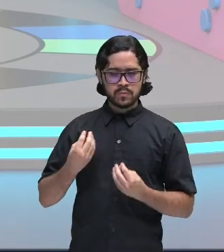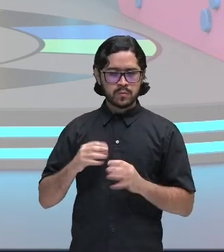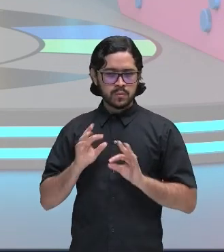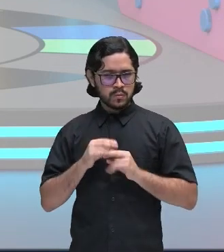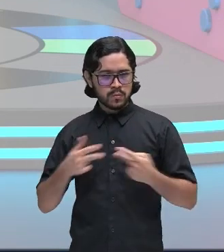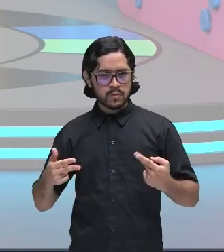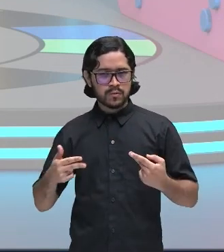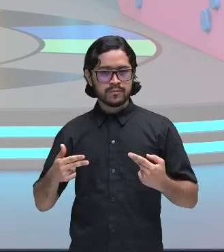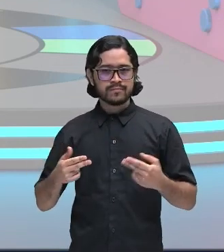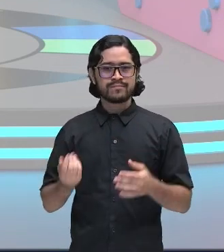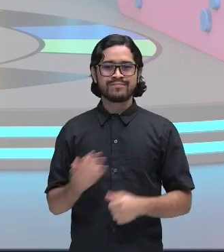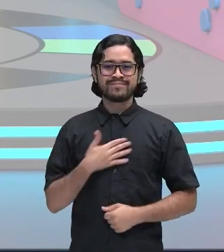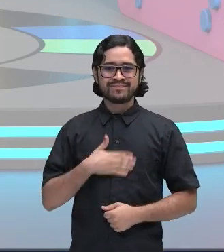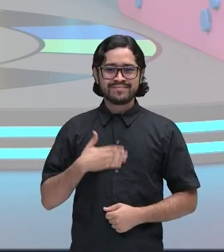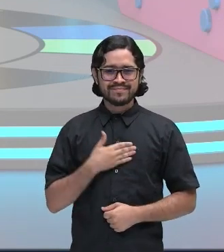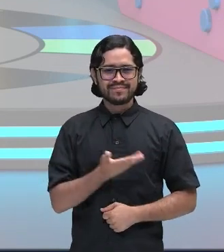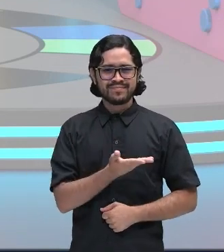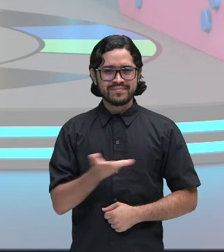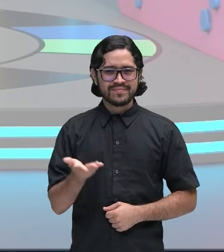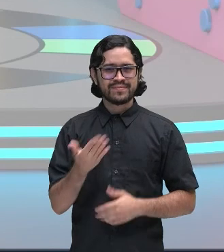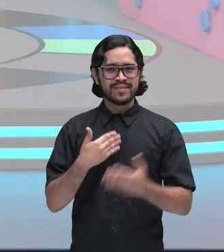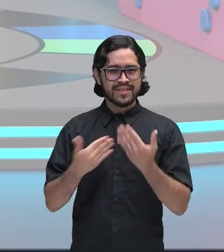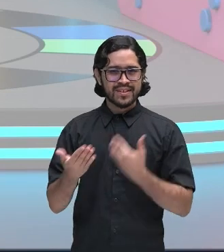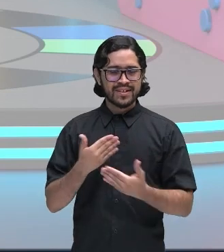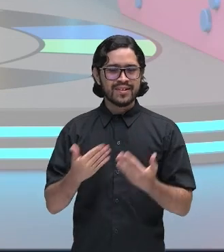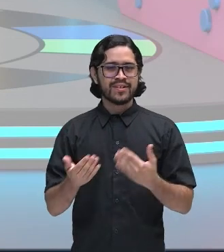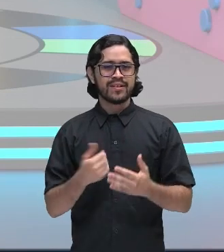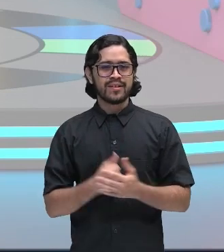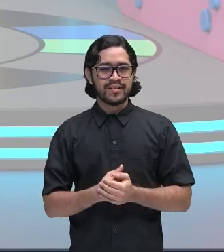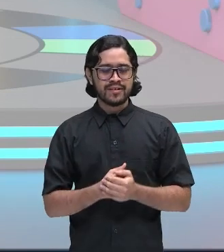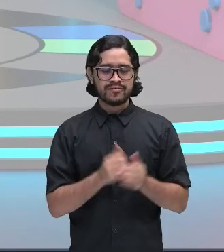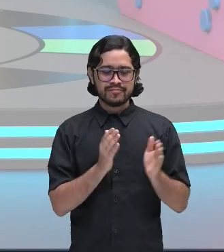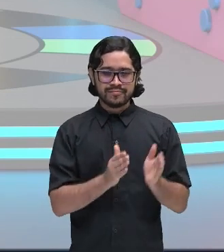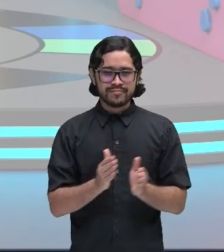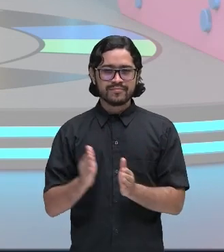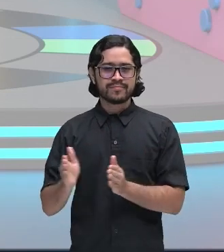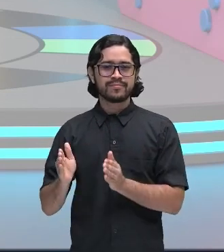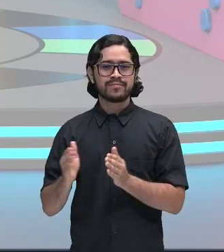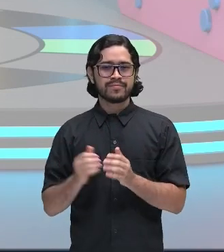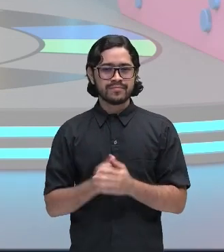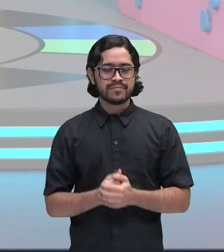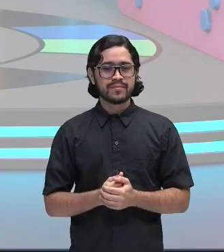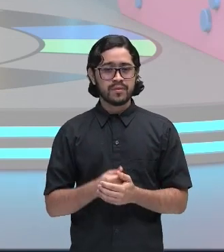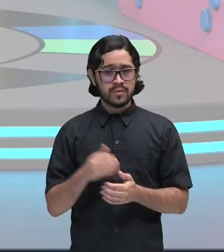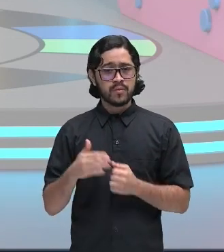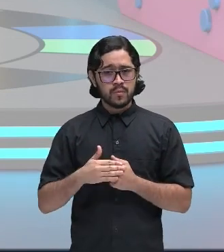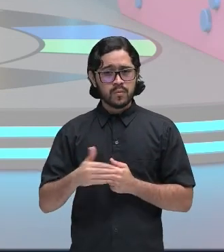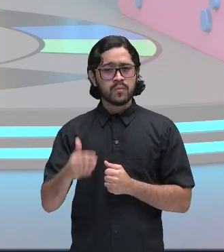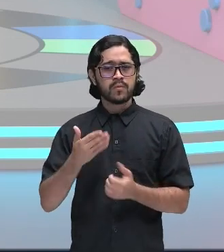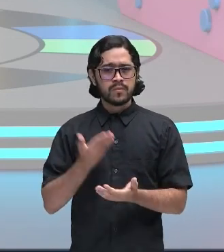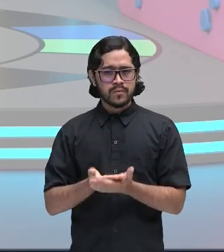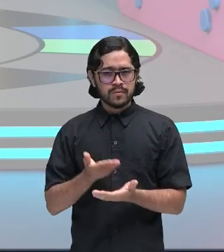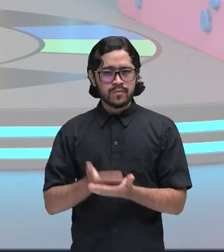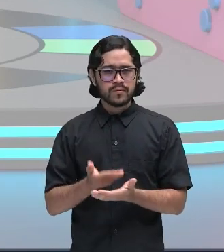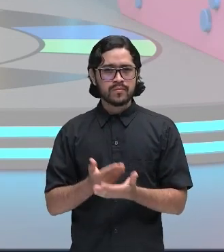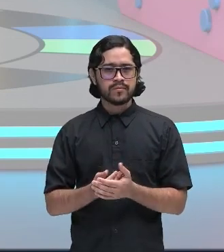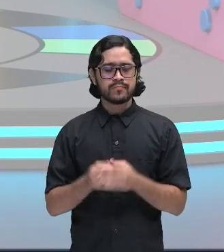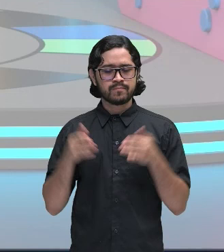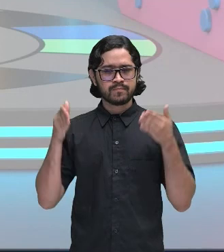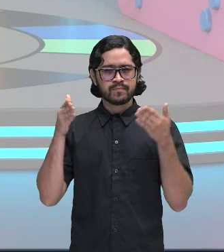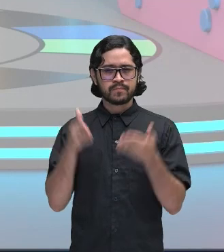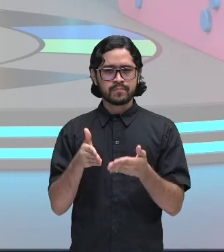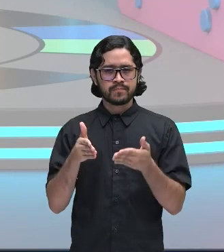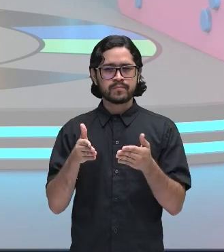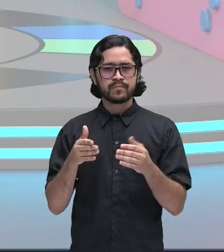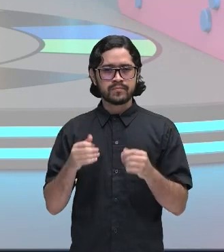com vocês. Foi um prazer fazer parte dessa caminhada, ok? Continuem o estudo, continue com o foco de vocês, vai dar